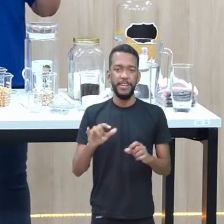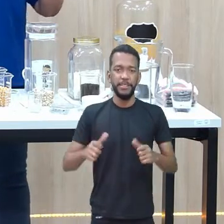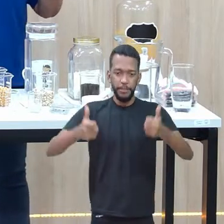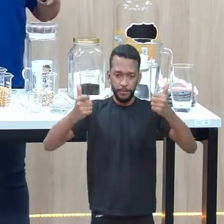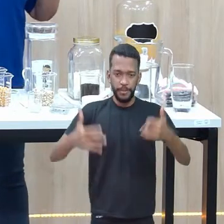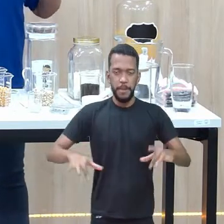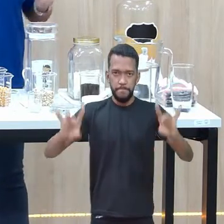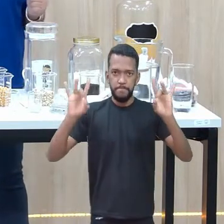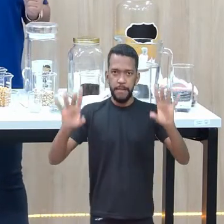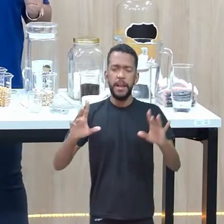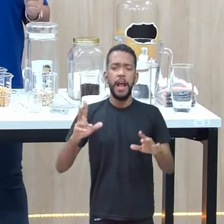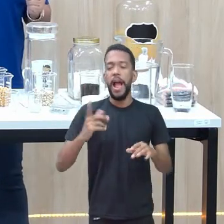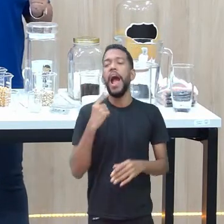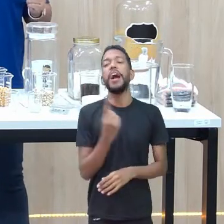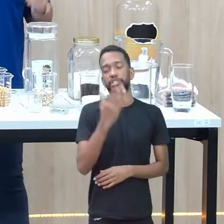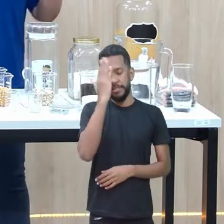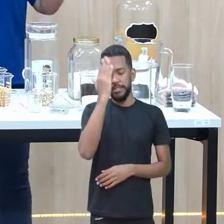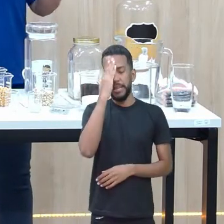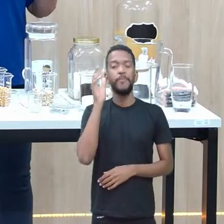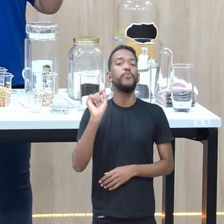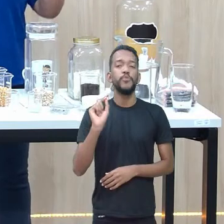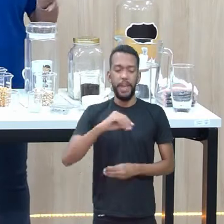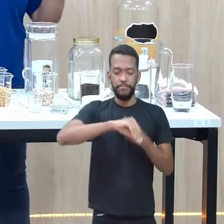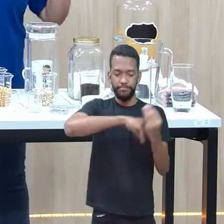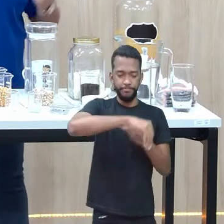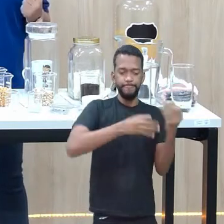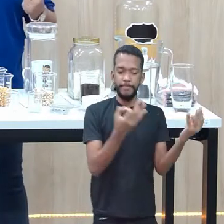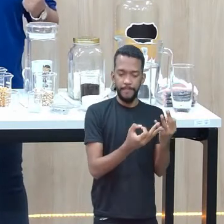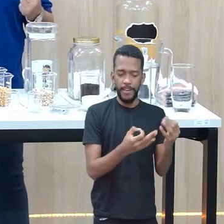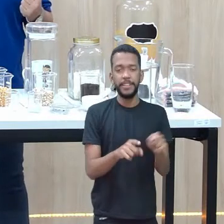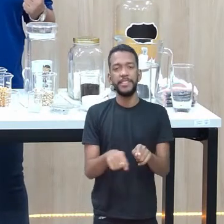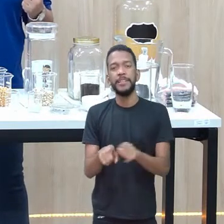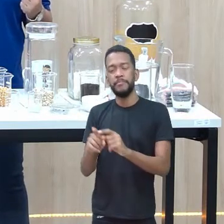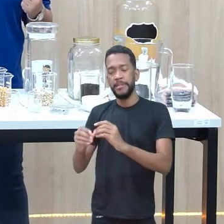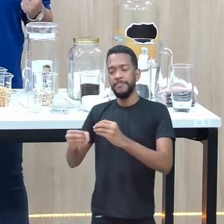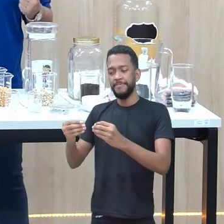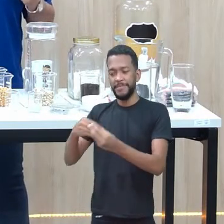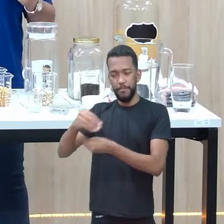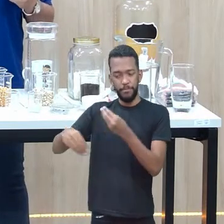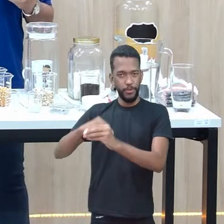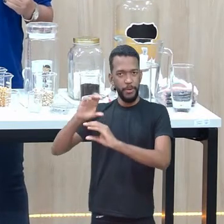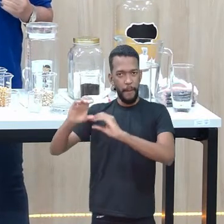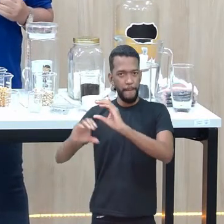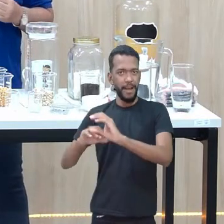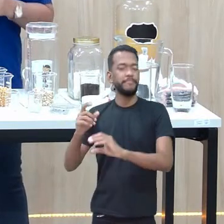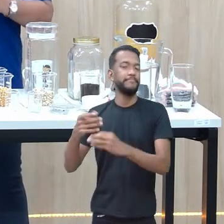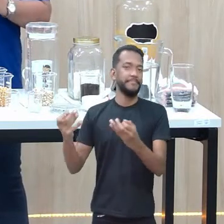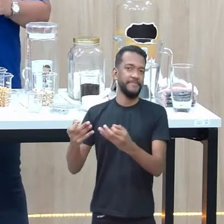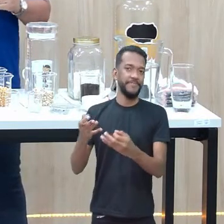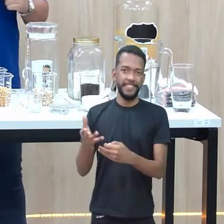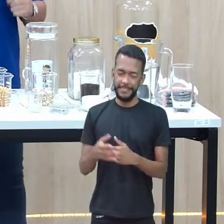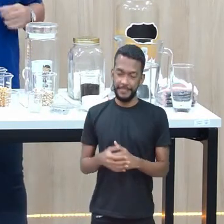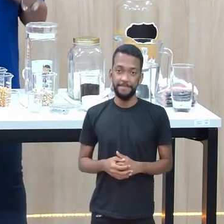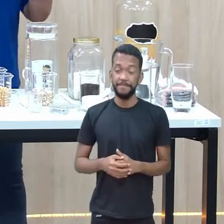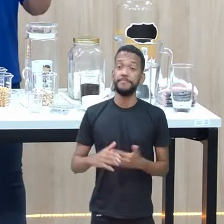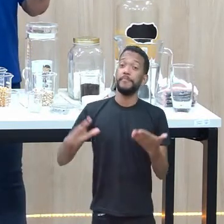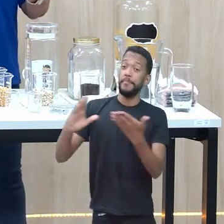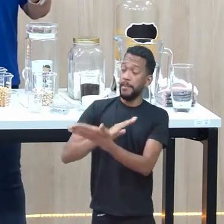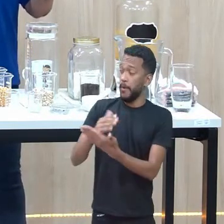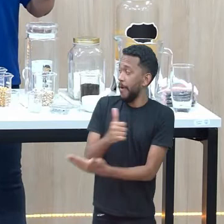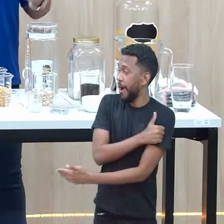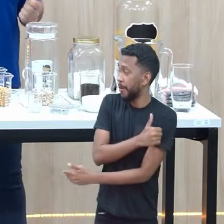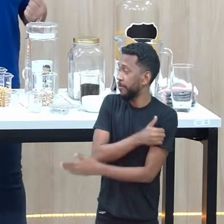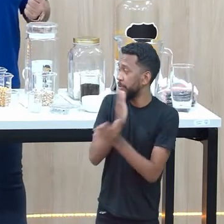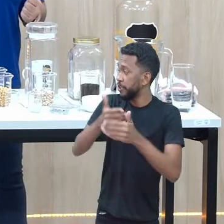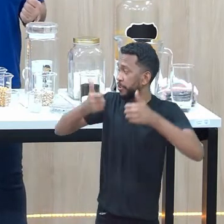nós sabemos o que é uma mistura homogênea, agora nós sabemos o que é uma mistura heterogênea. Então, às vezes, alguns alunos dizem, e é